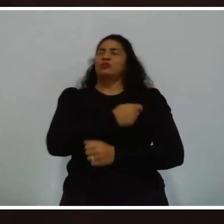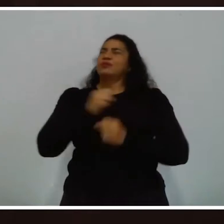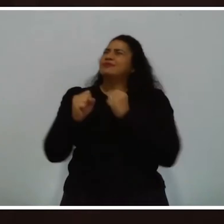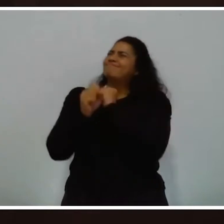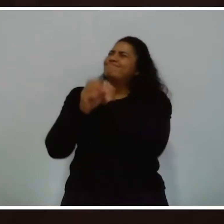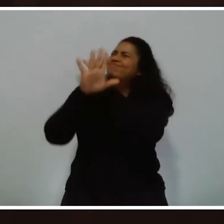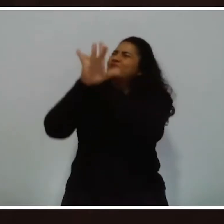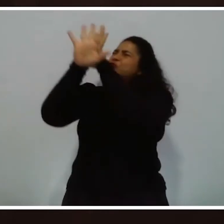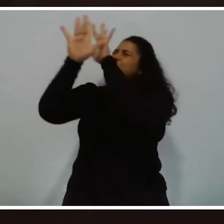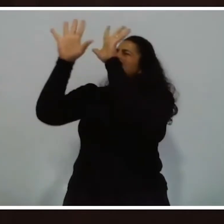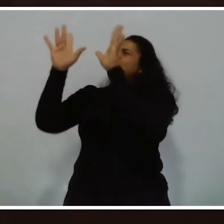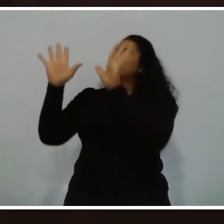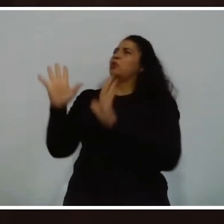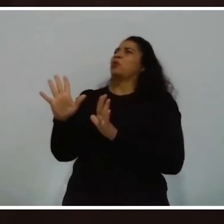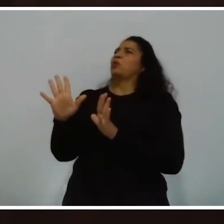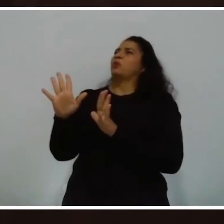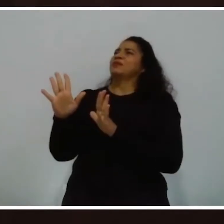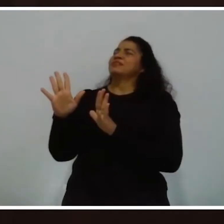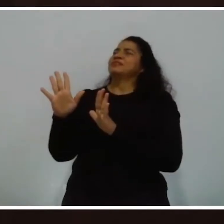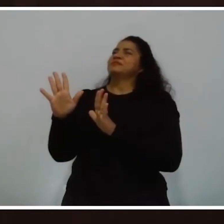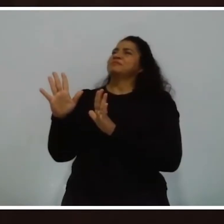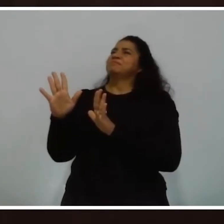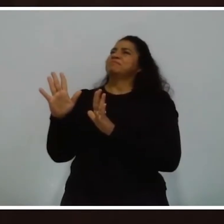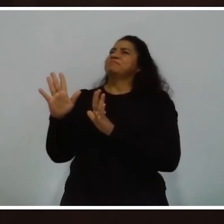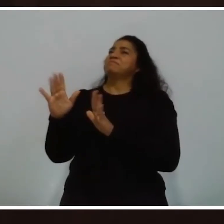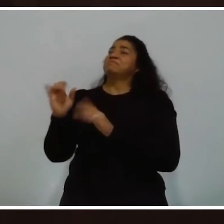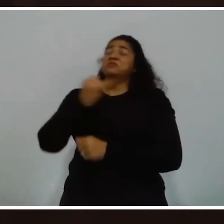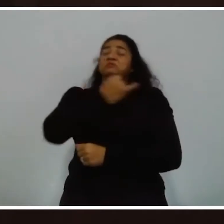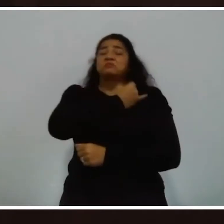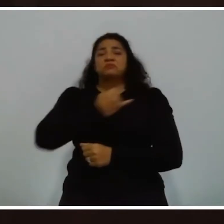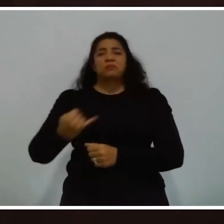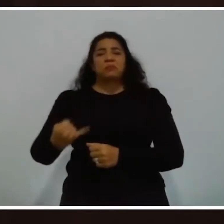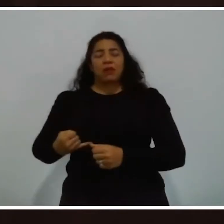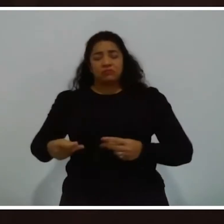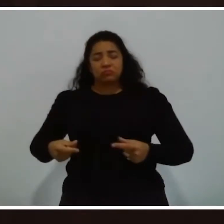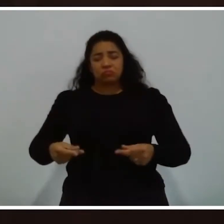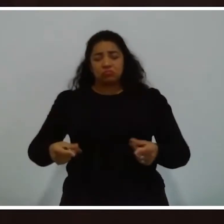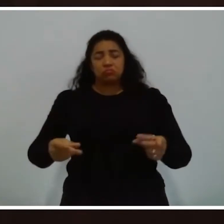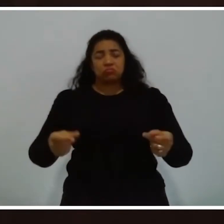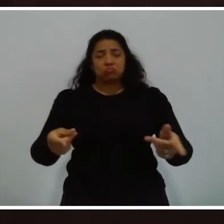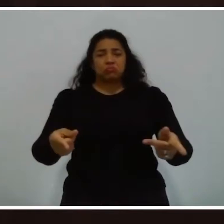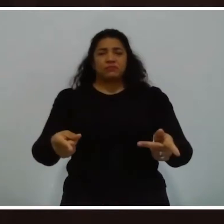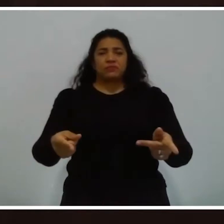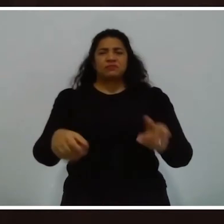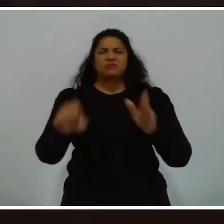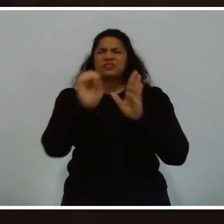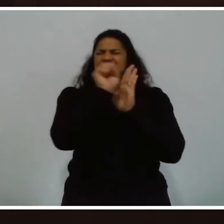soberania antes de todas as eras e agora, por todos os séculos. Amém.